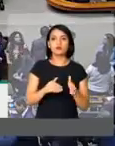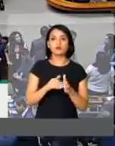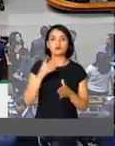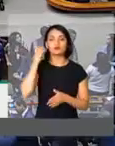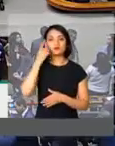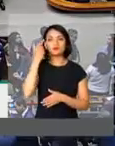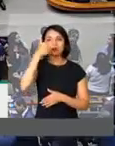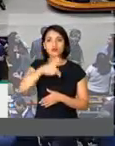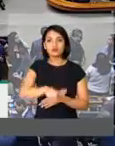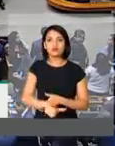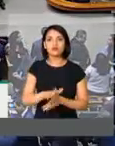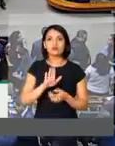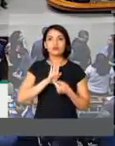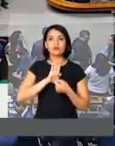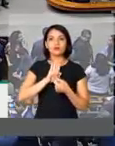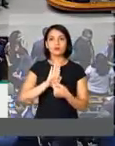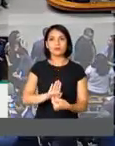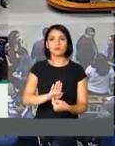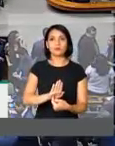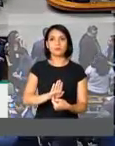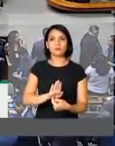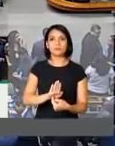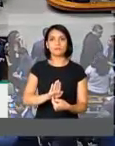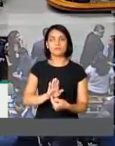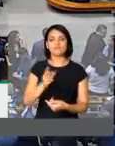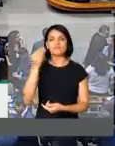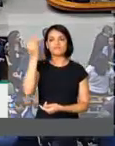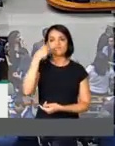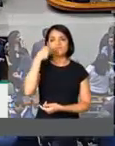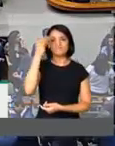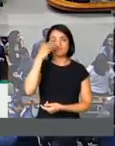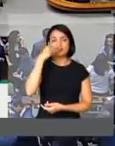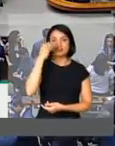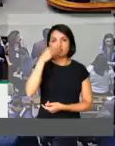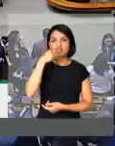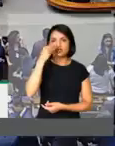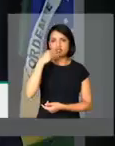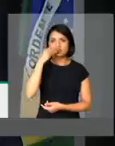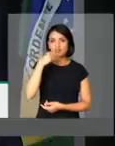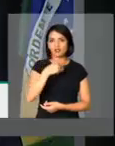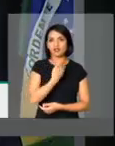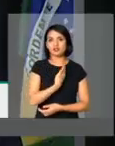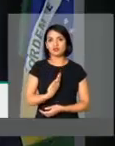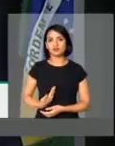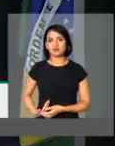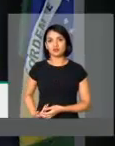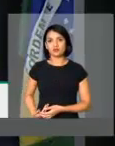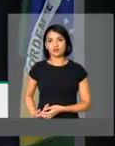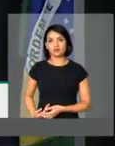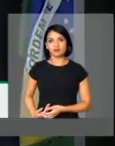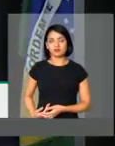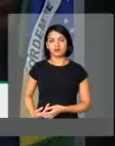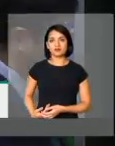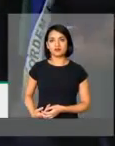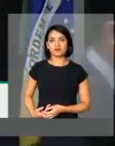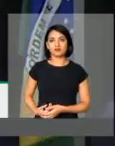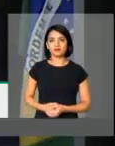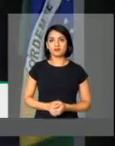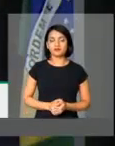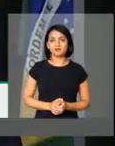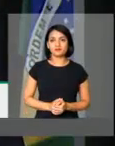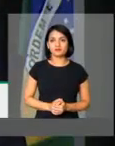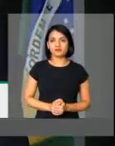uma vez se mostra a fragilidade governamental, já tomou um